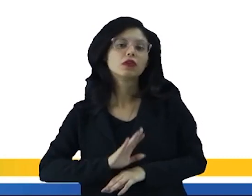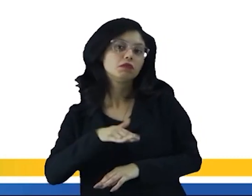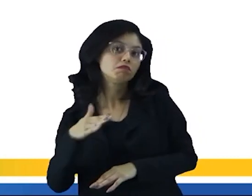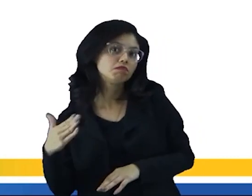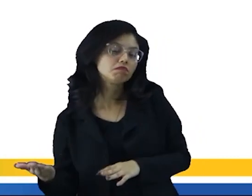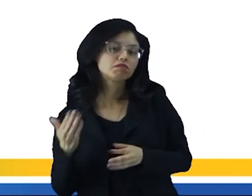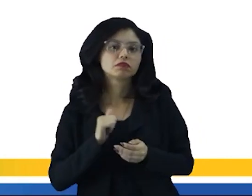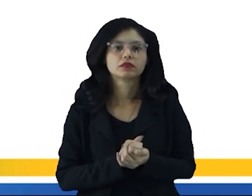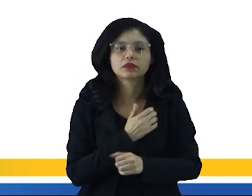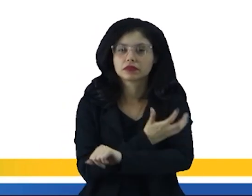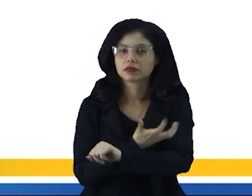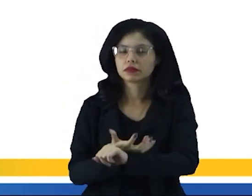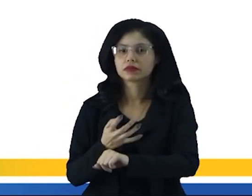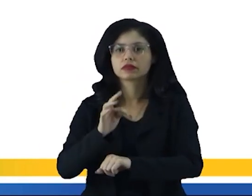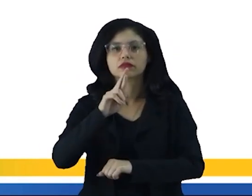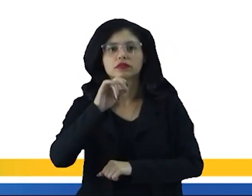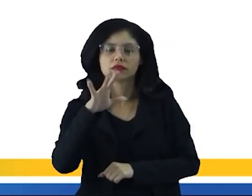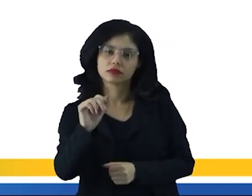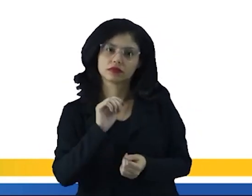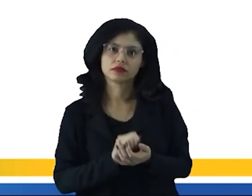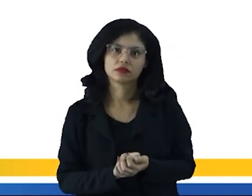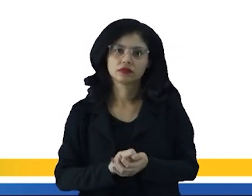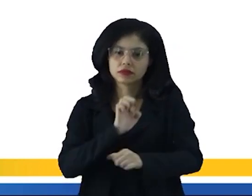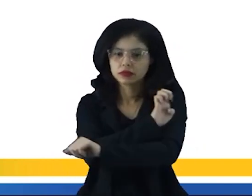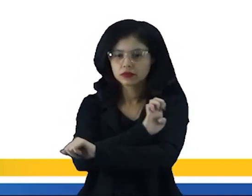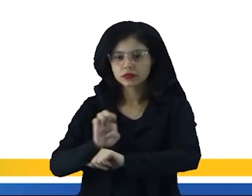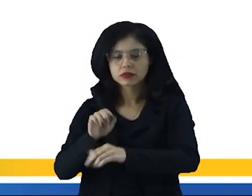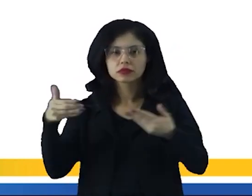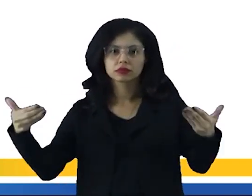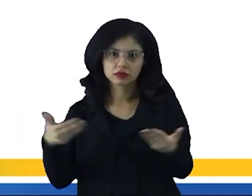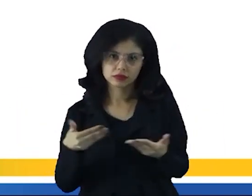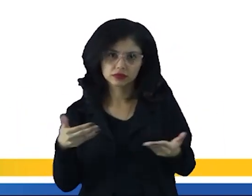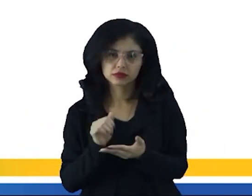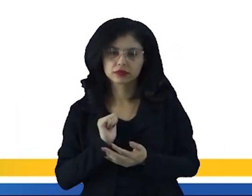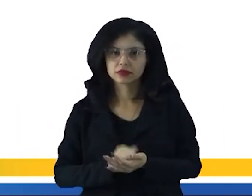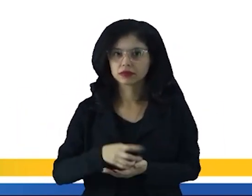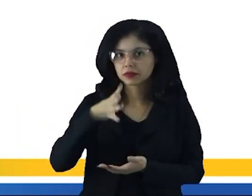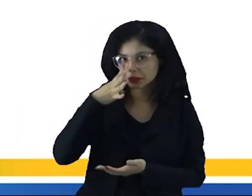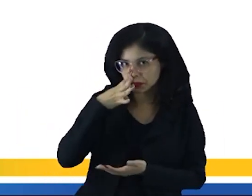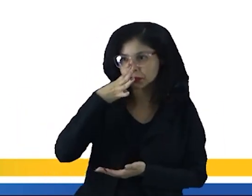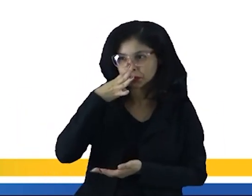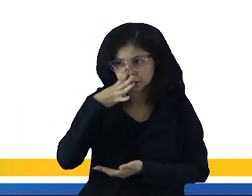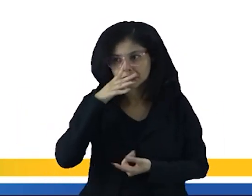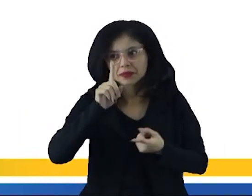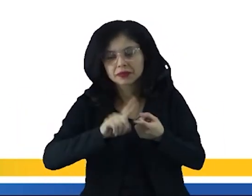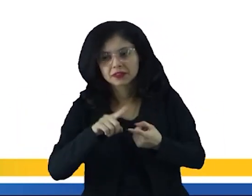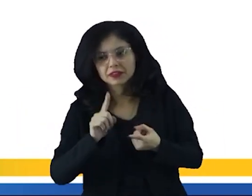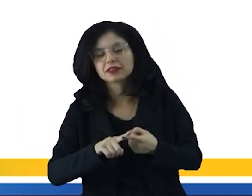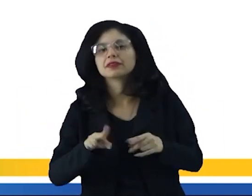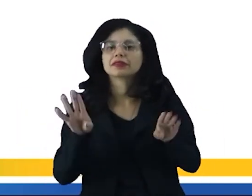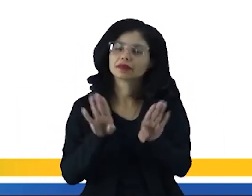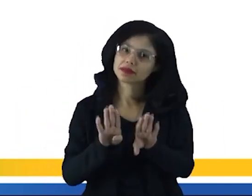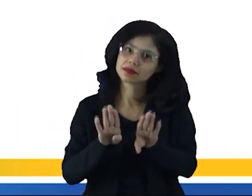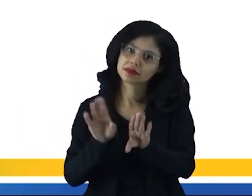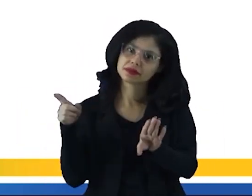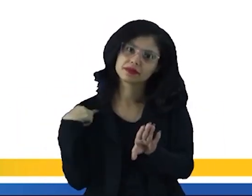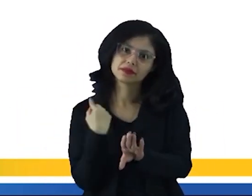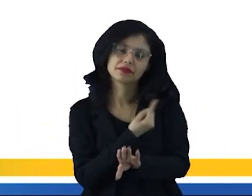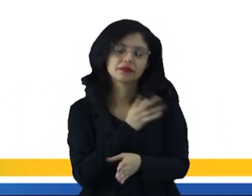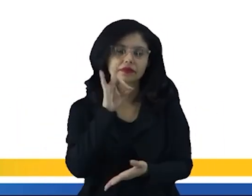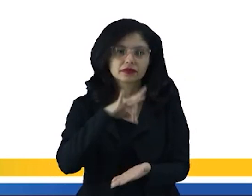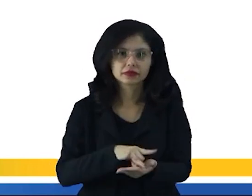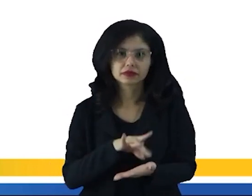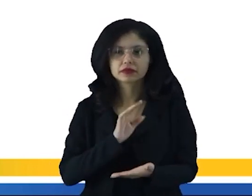Quanto às vegetações tropicais e equatoriais, vamos entrar nesse assunto que nos interessa bastante porque tem a ver também com a nossa